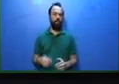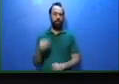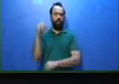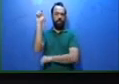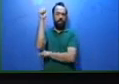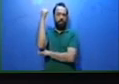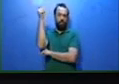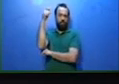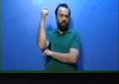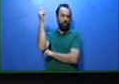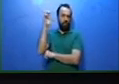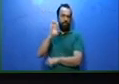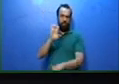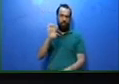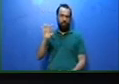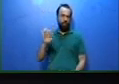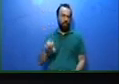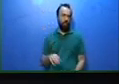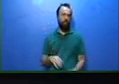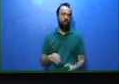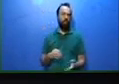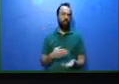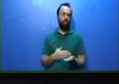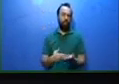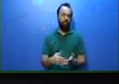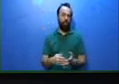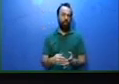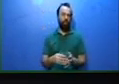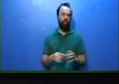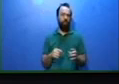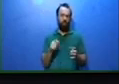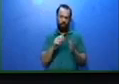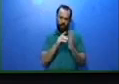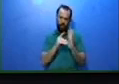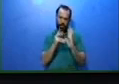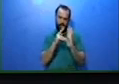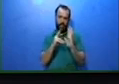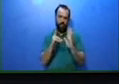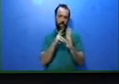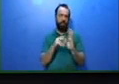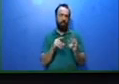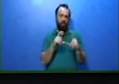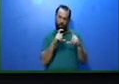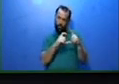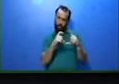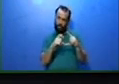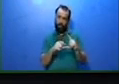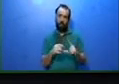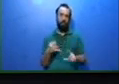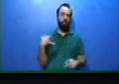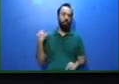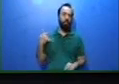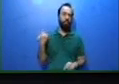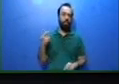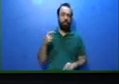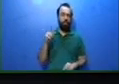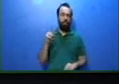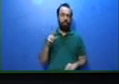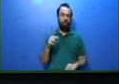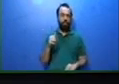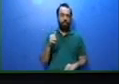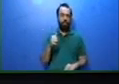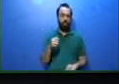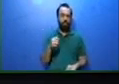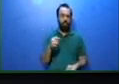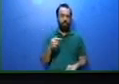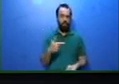vocês. E fez o seu primeiro quadrinho quando tinha 17 anos. Olha, ele costuma dizer